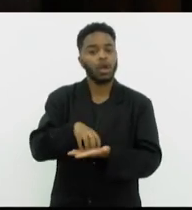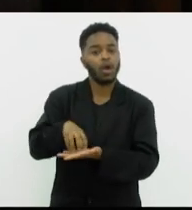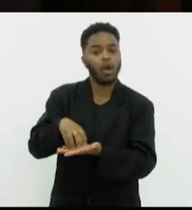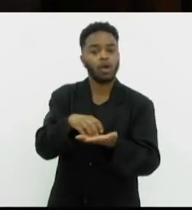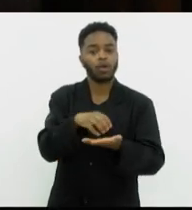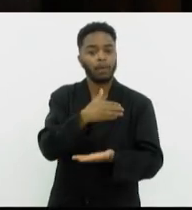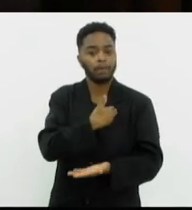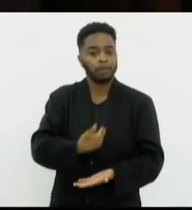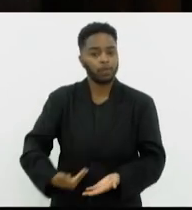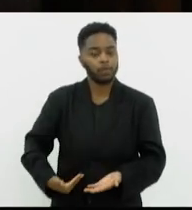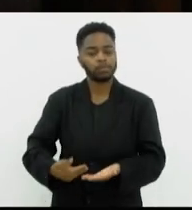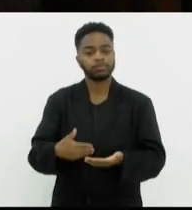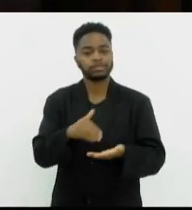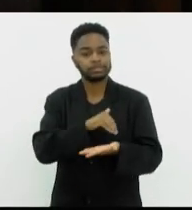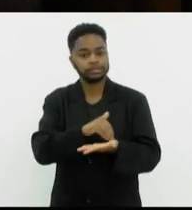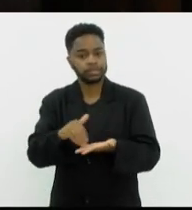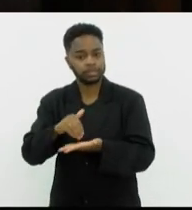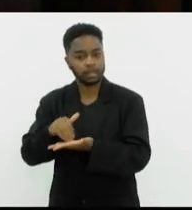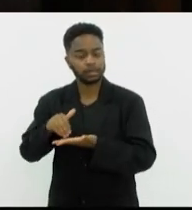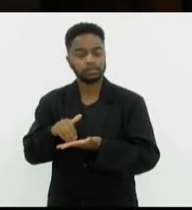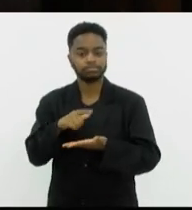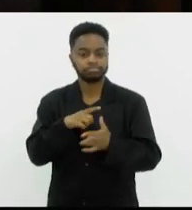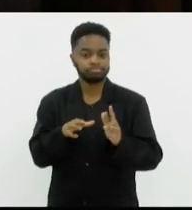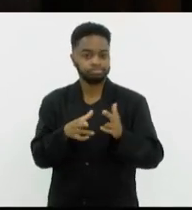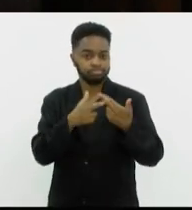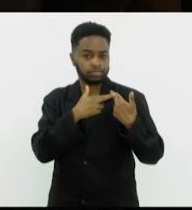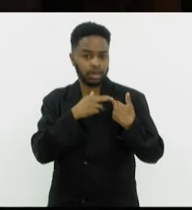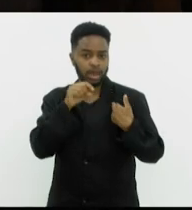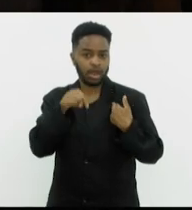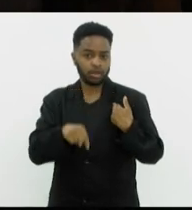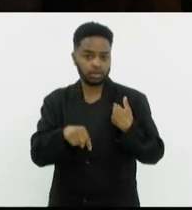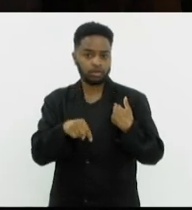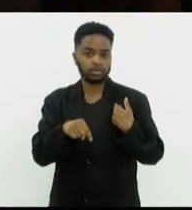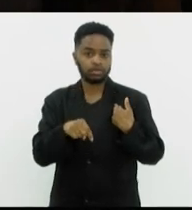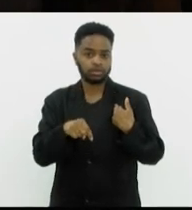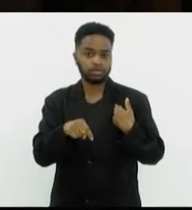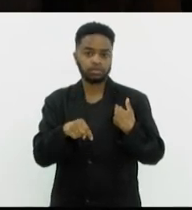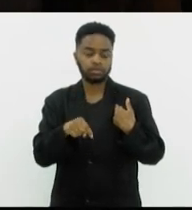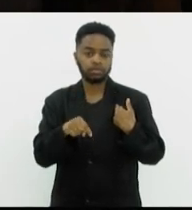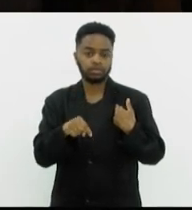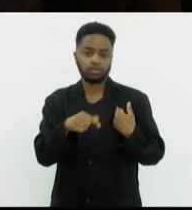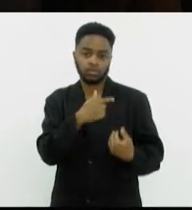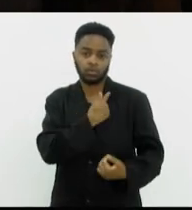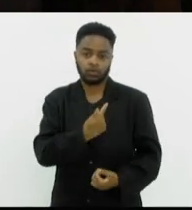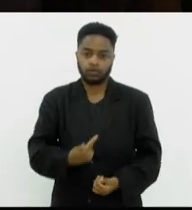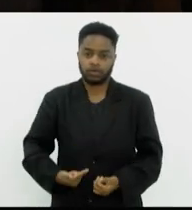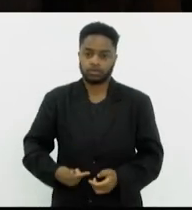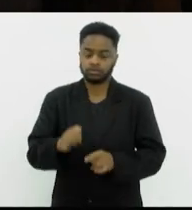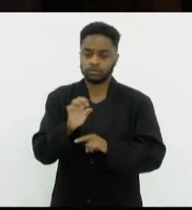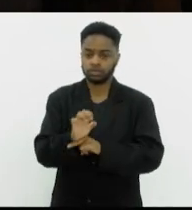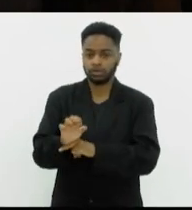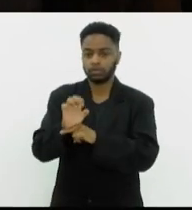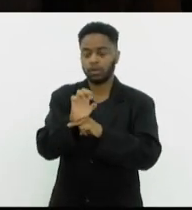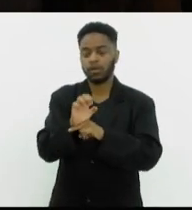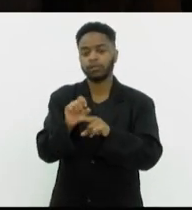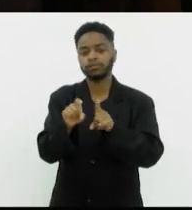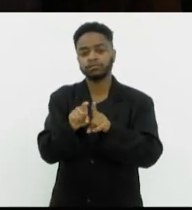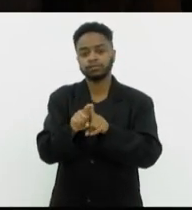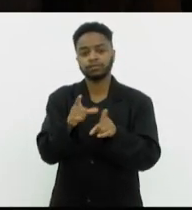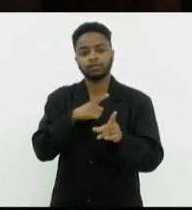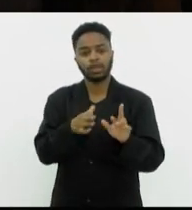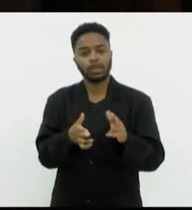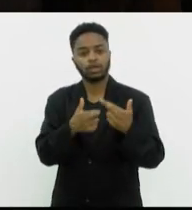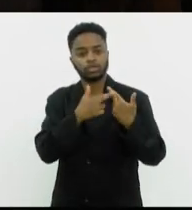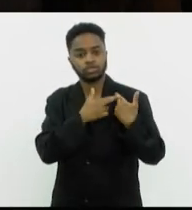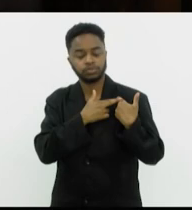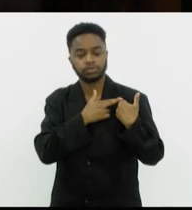as secretarias que têm responsabilidades no nosso governo, no governo do Estado do Rio de Janeiro, que têm